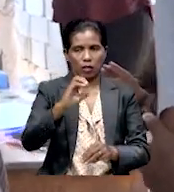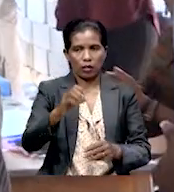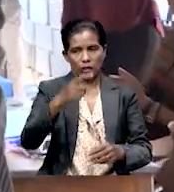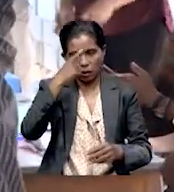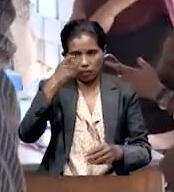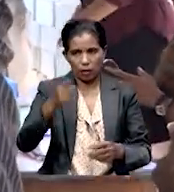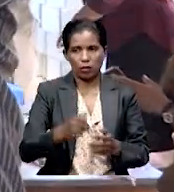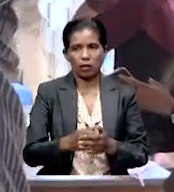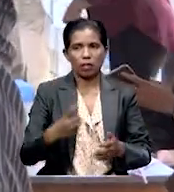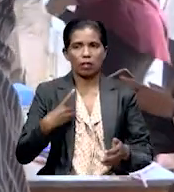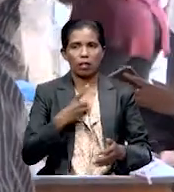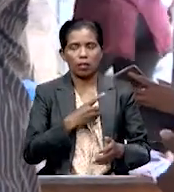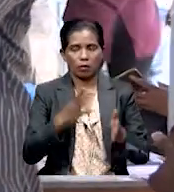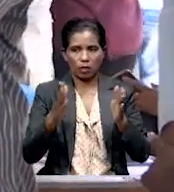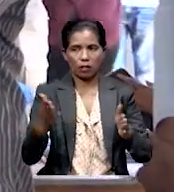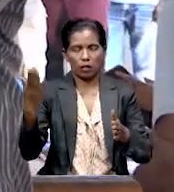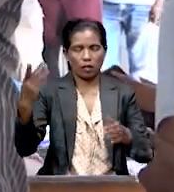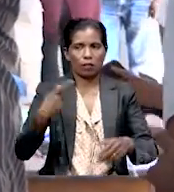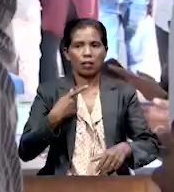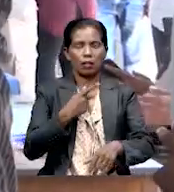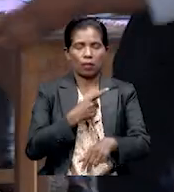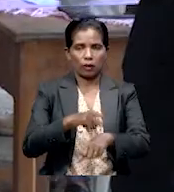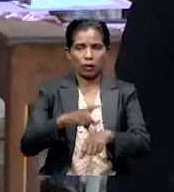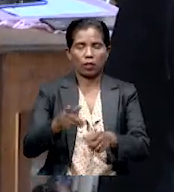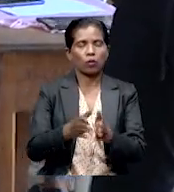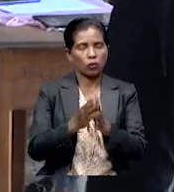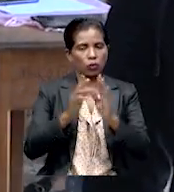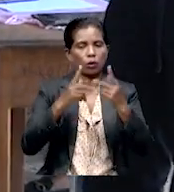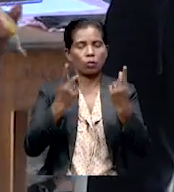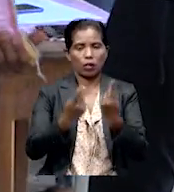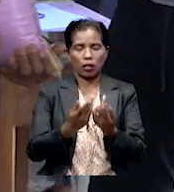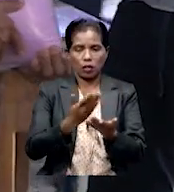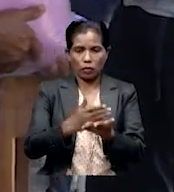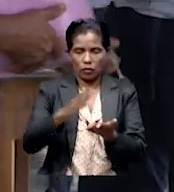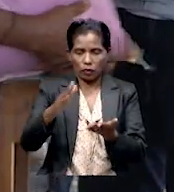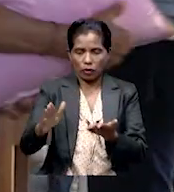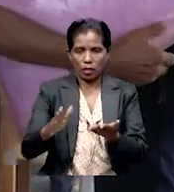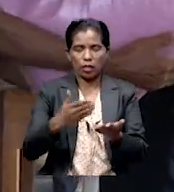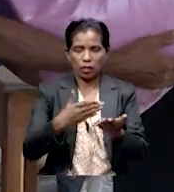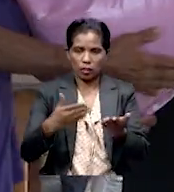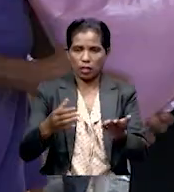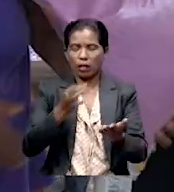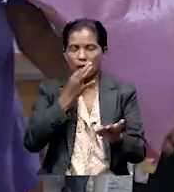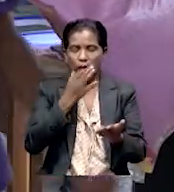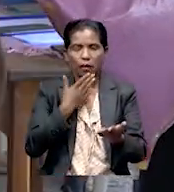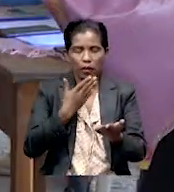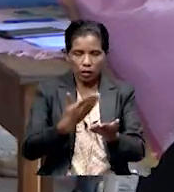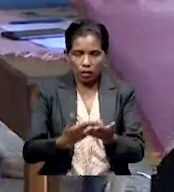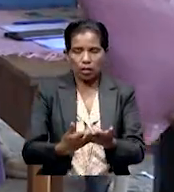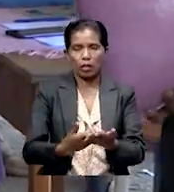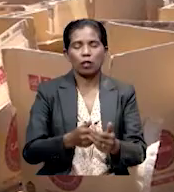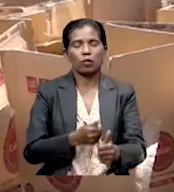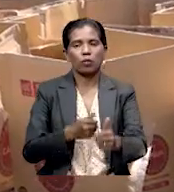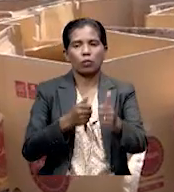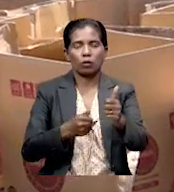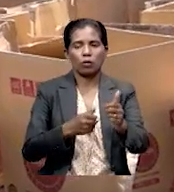Tambane, deputado sira e Parlamento Nasional, husu companhia sira atu distribui produto ho qualidade no quantidade tuir